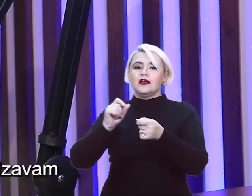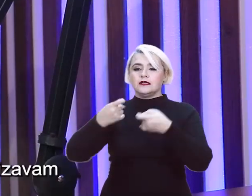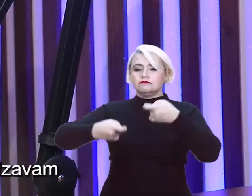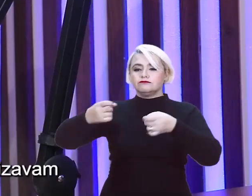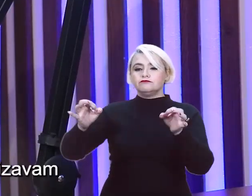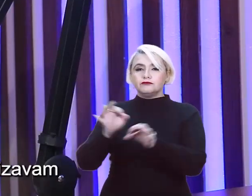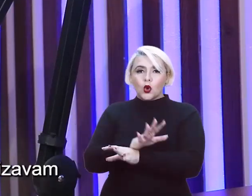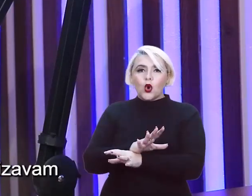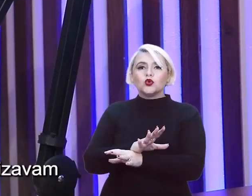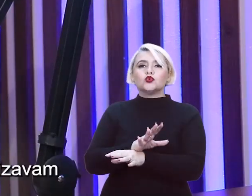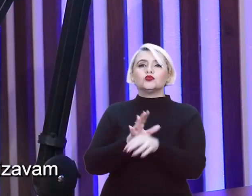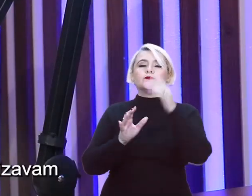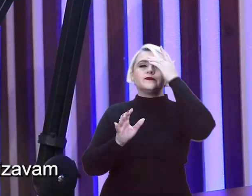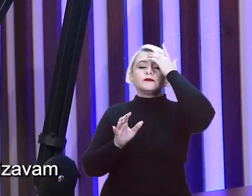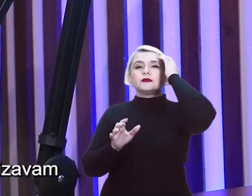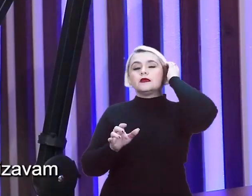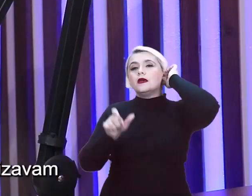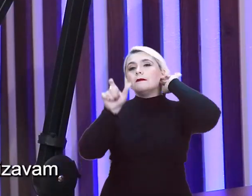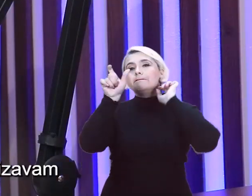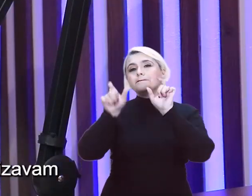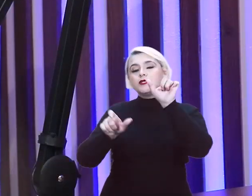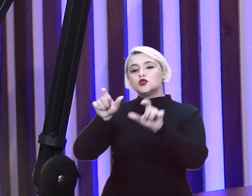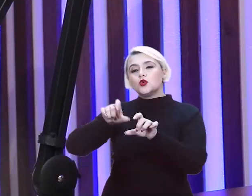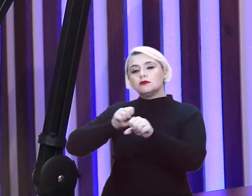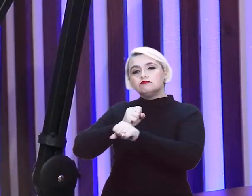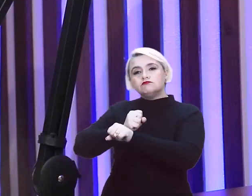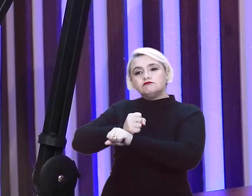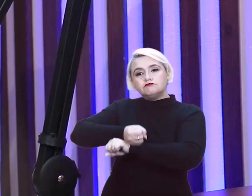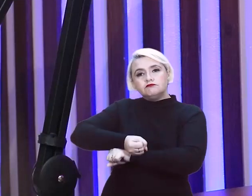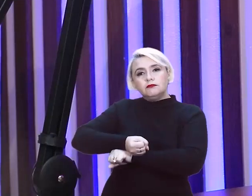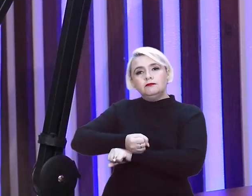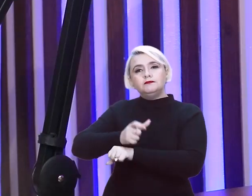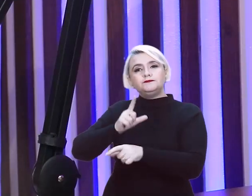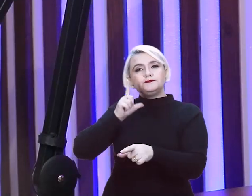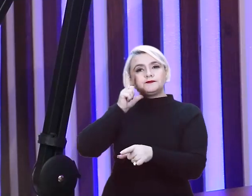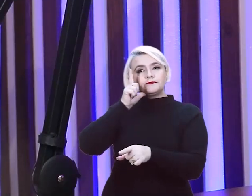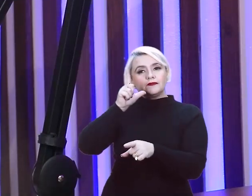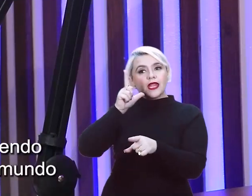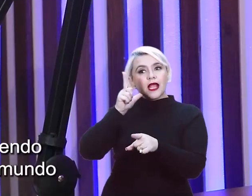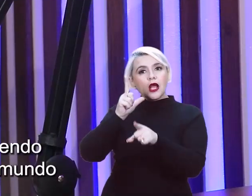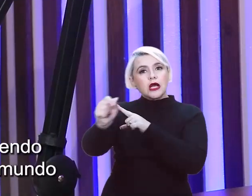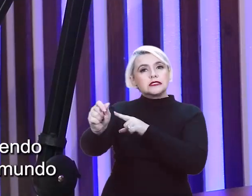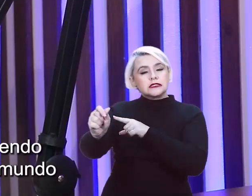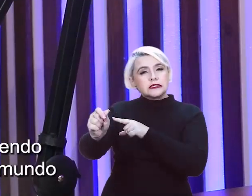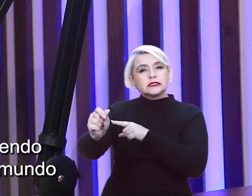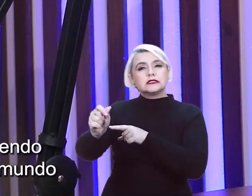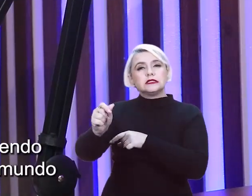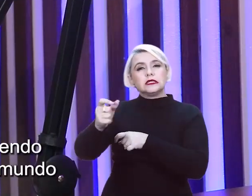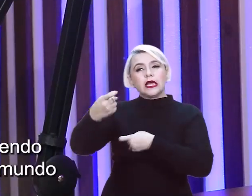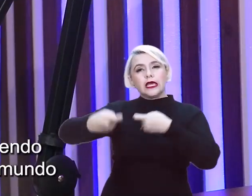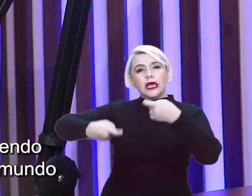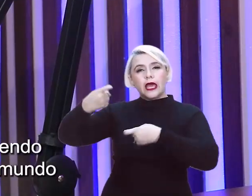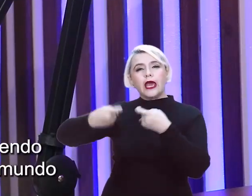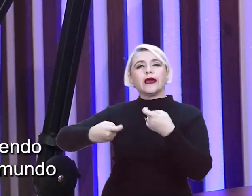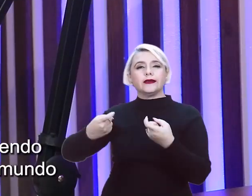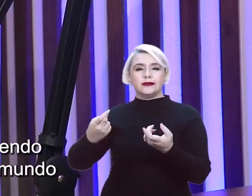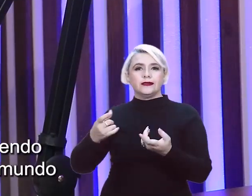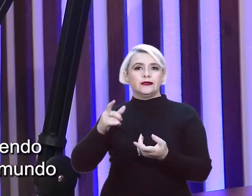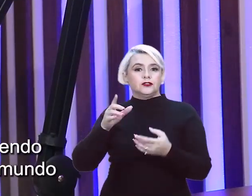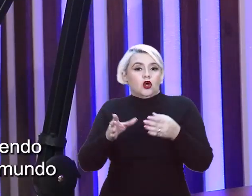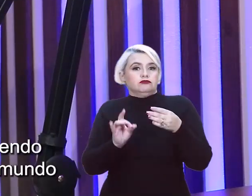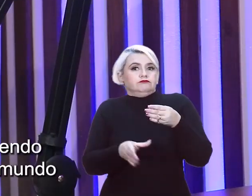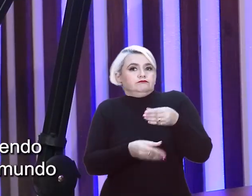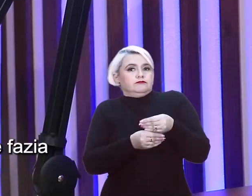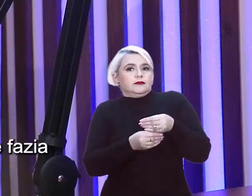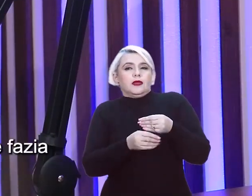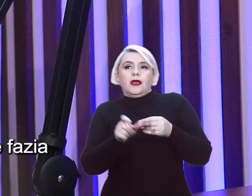depois? Aquelas pessoas que eles escravizavam quando venciam a guerra, uma vez, lembrando aqui um adendo, que ninguém